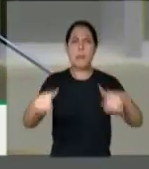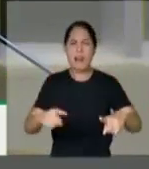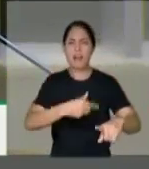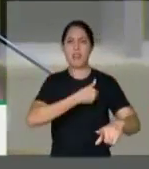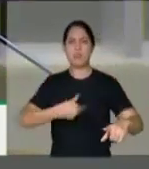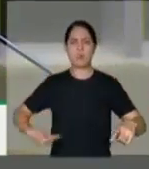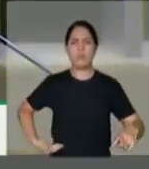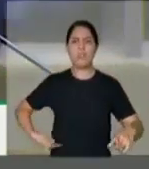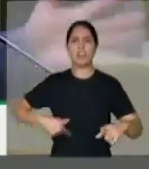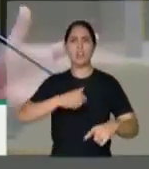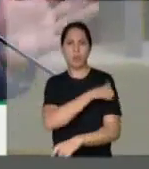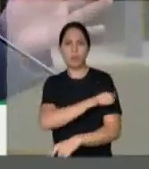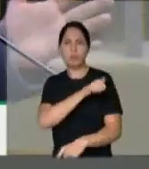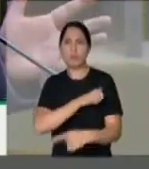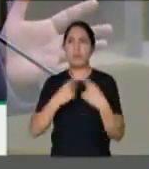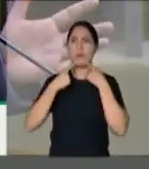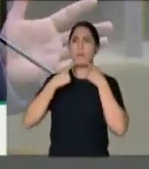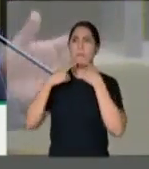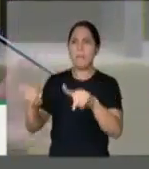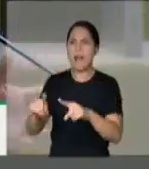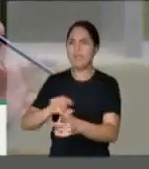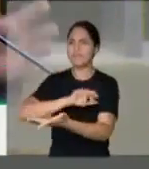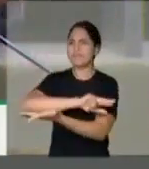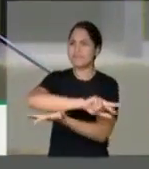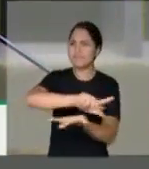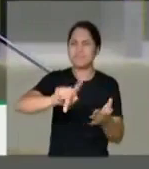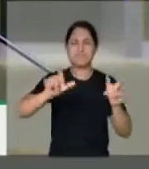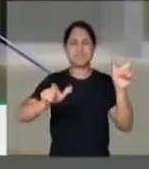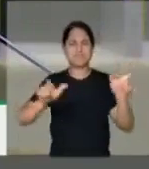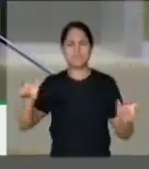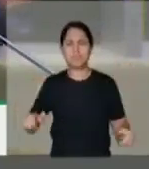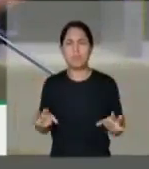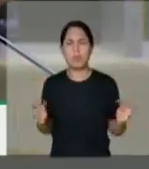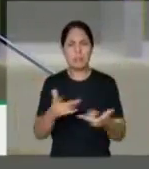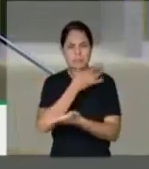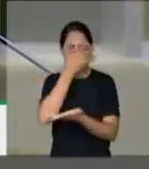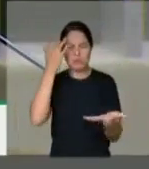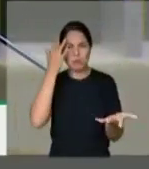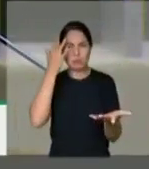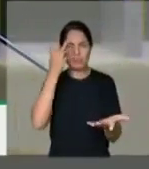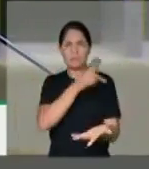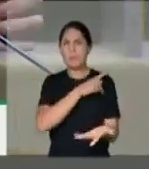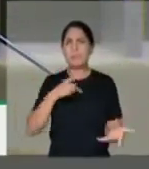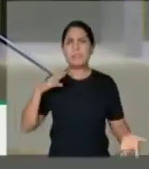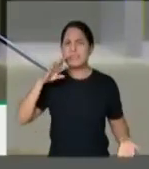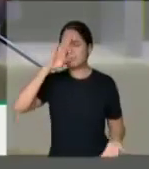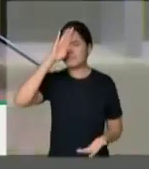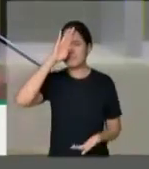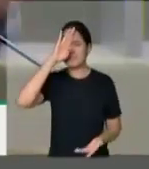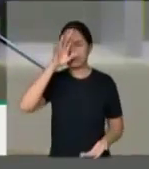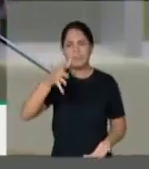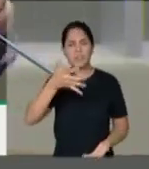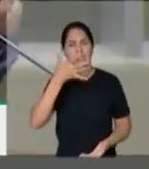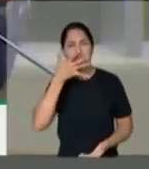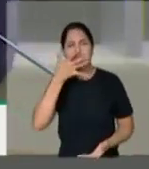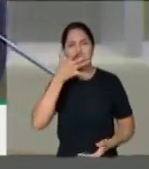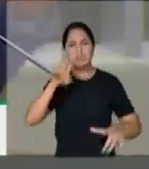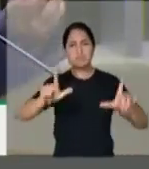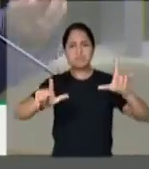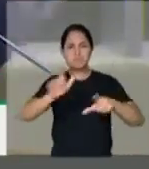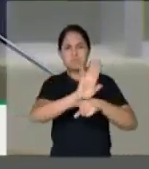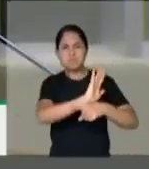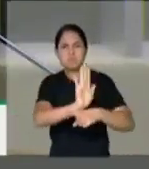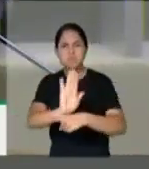Janeiro, atacando todos. Sim, um presidente, eu fiz questão de assistir aquele vídeo